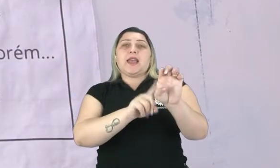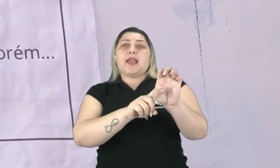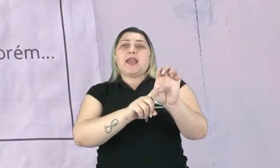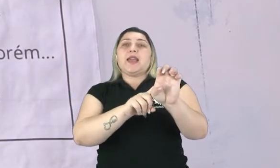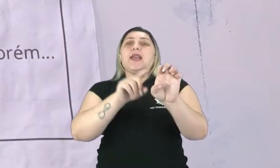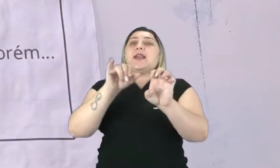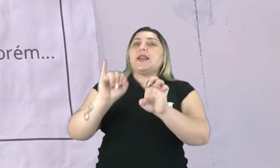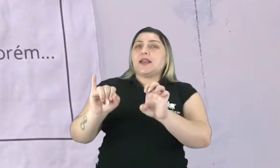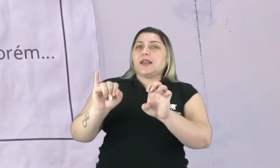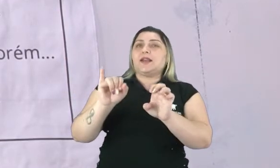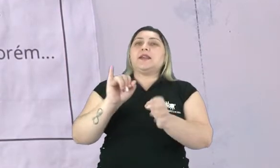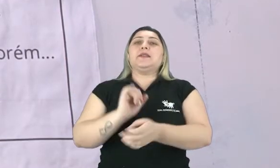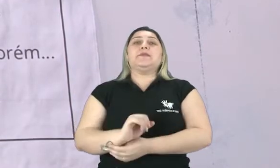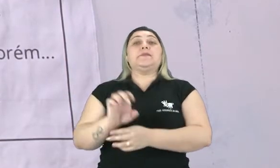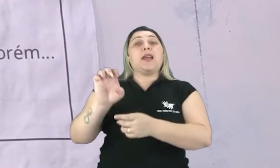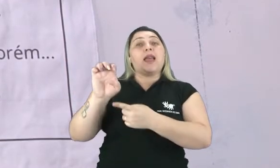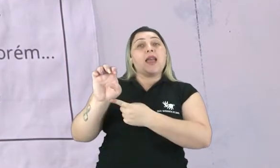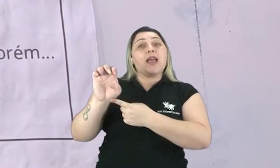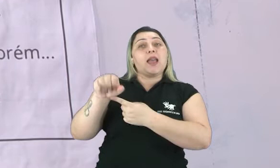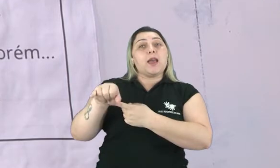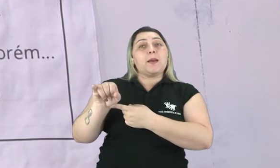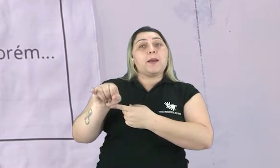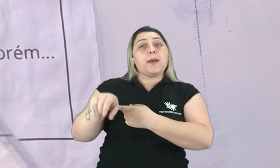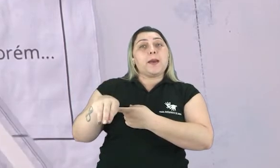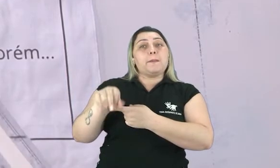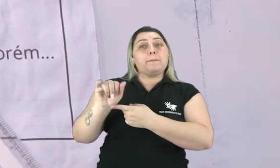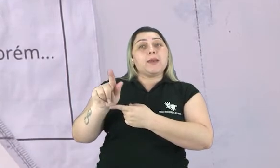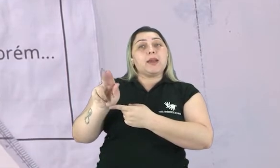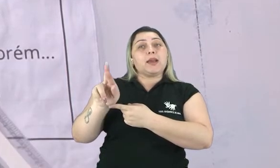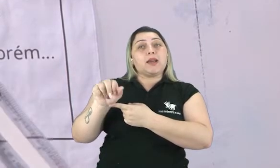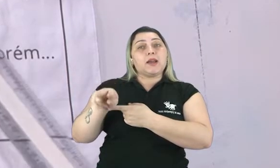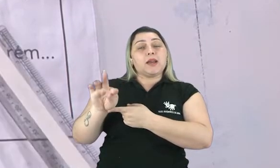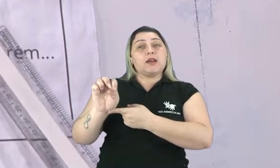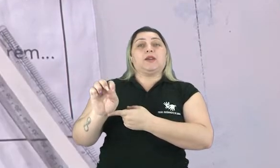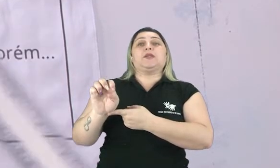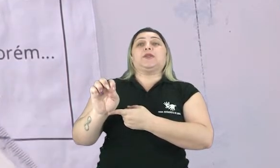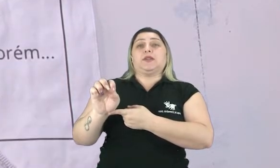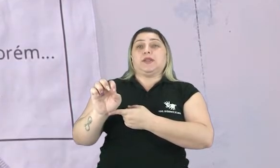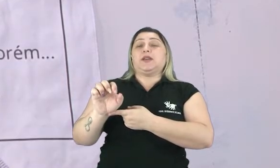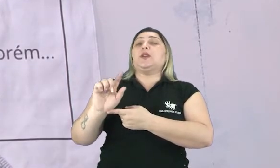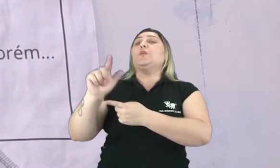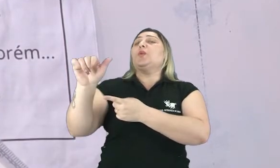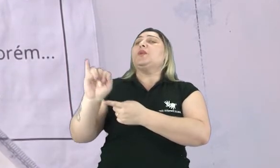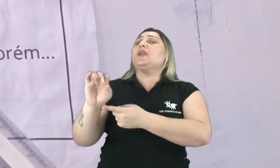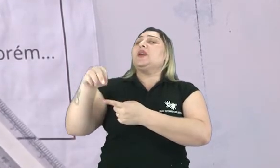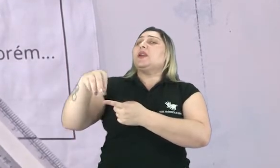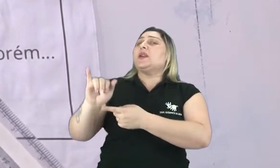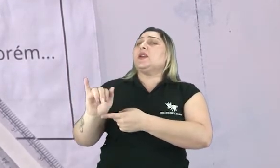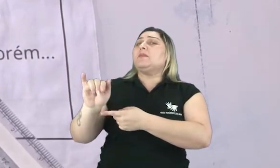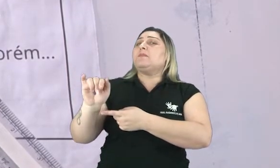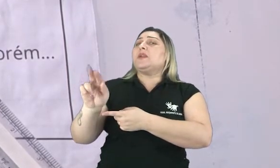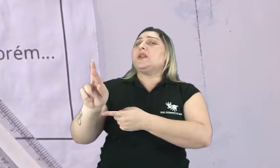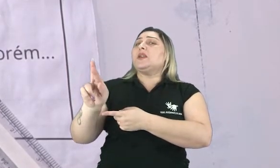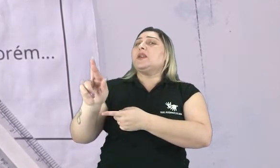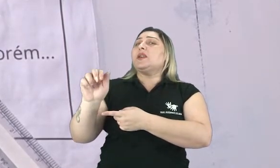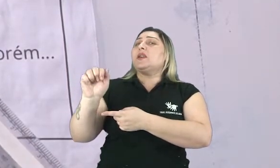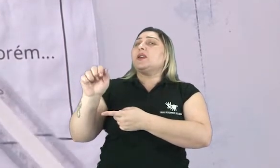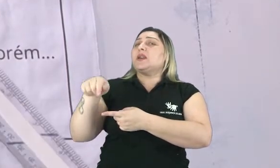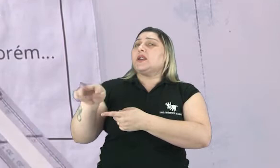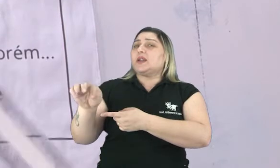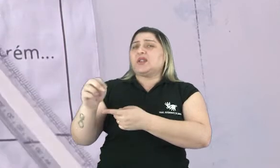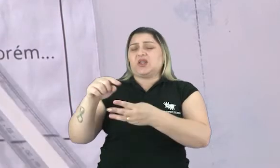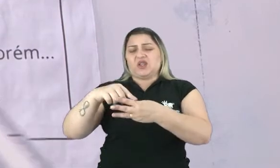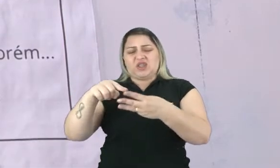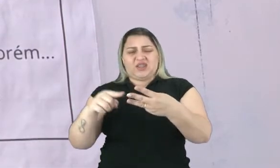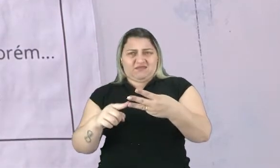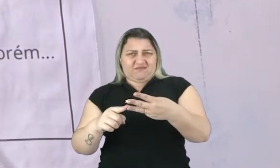e imigrante? Se eu falo que ele é imigrante aqui ele é imigrante, como eu posso também falar que ele é imigrante? As